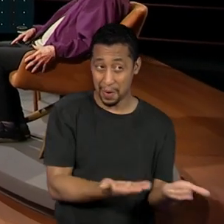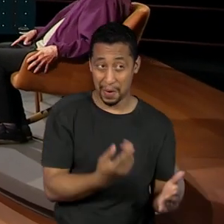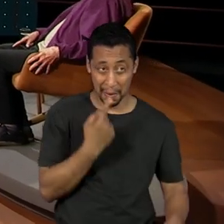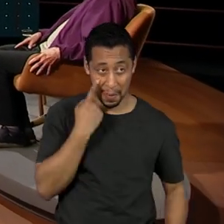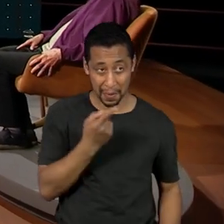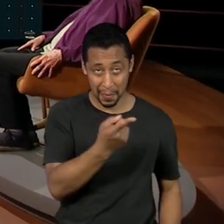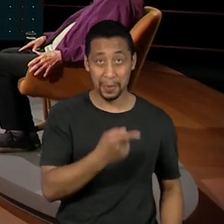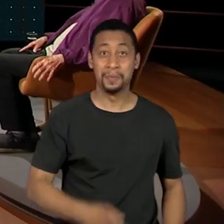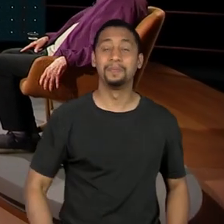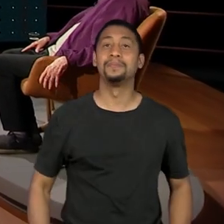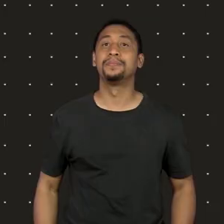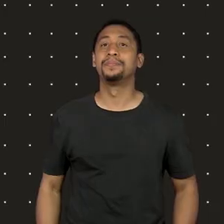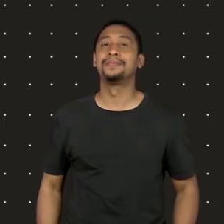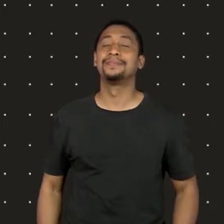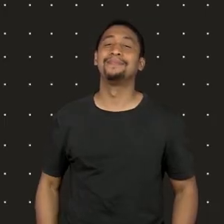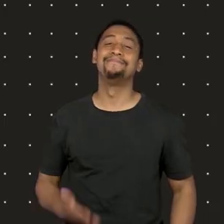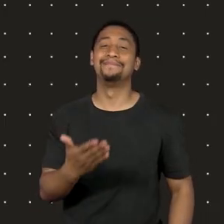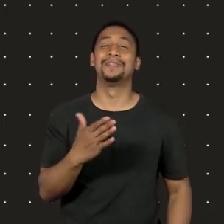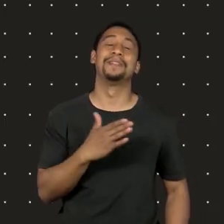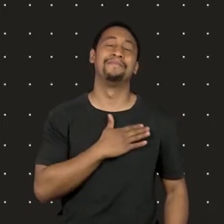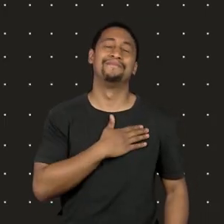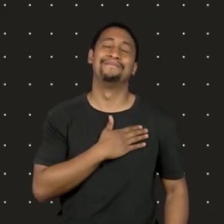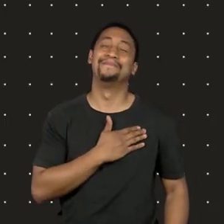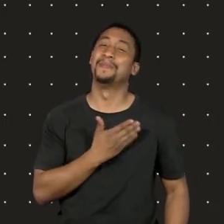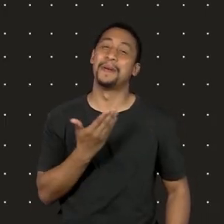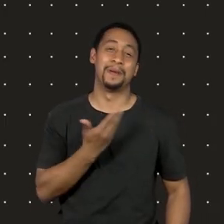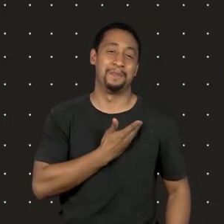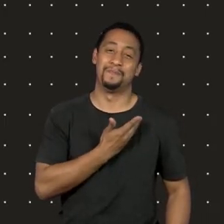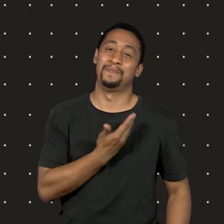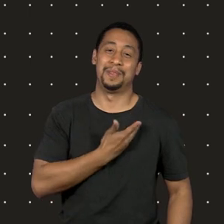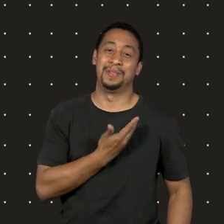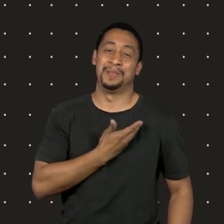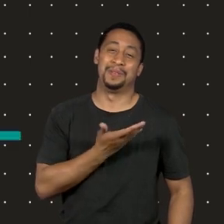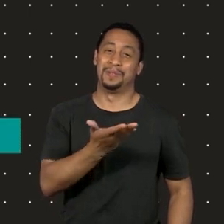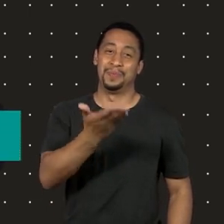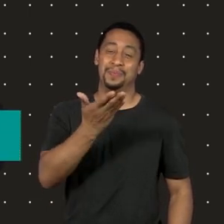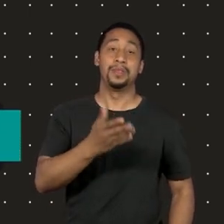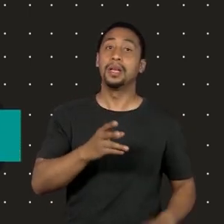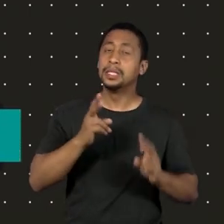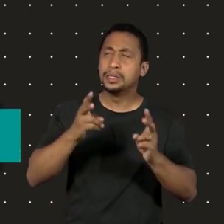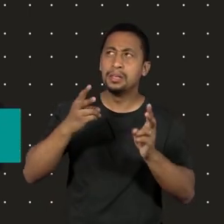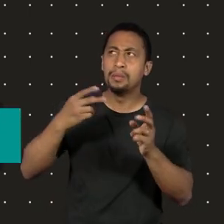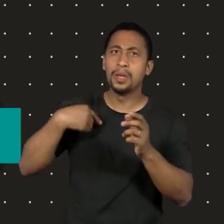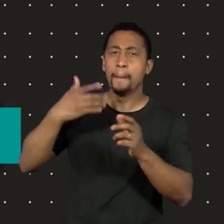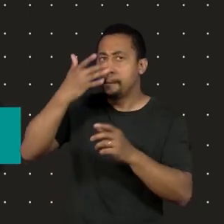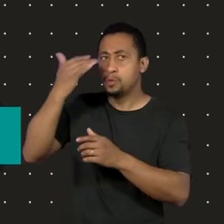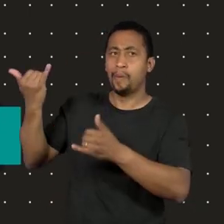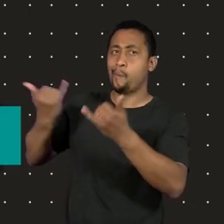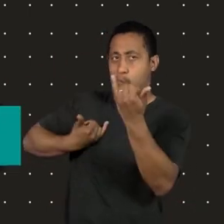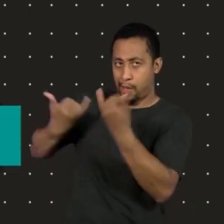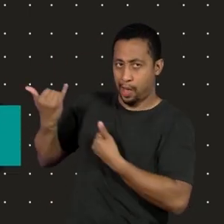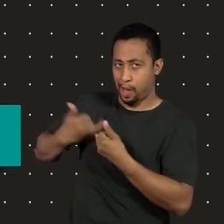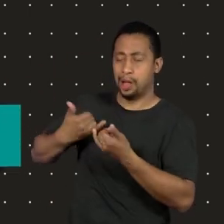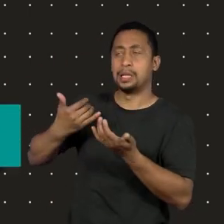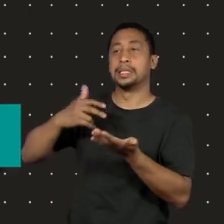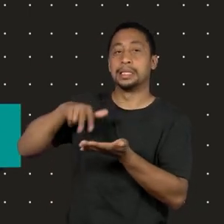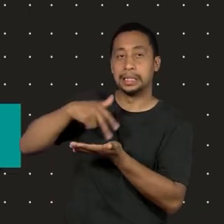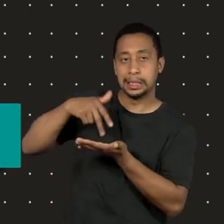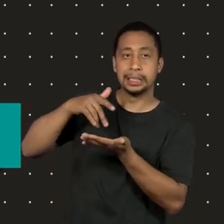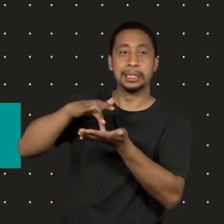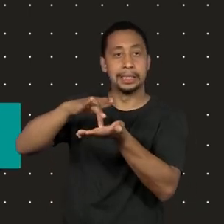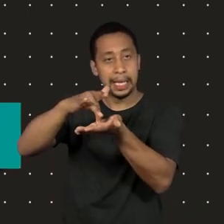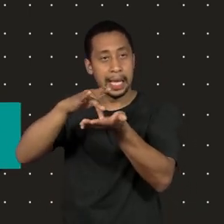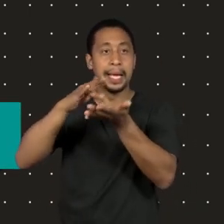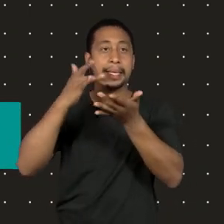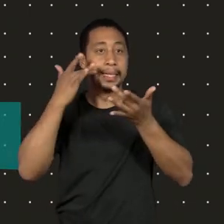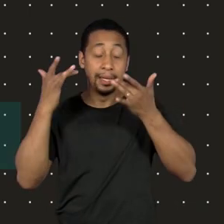amigo querido, sempre que se falar de teatro, dança, teatro, não se pode ignorar, no